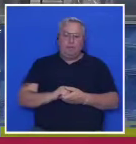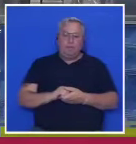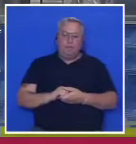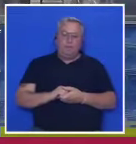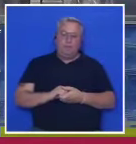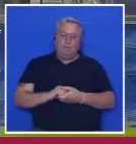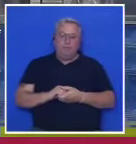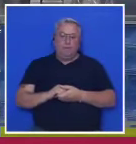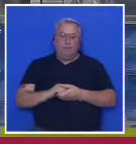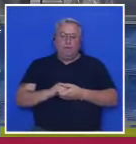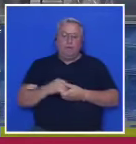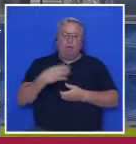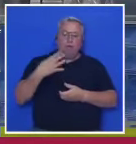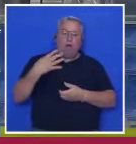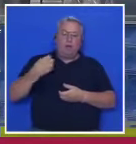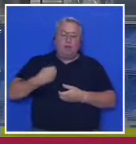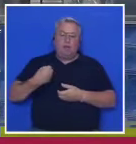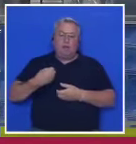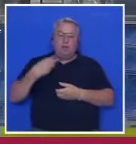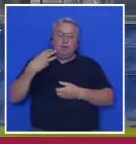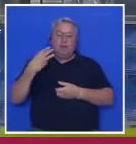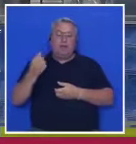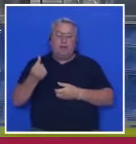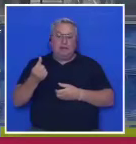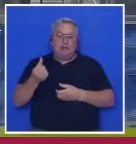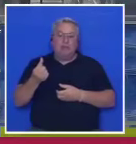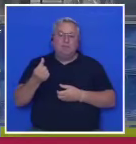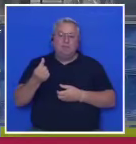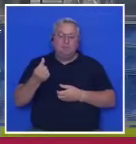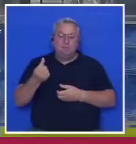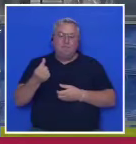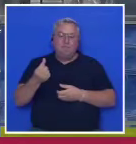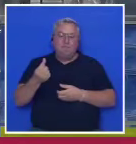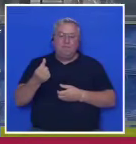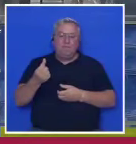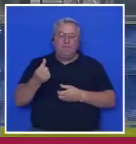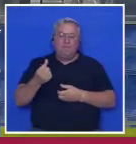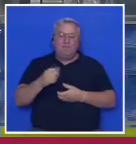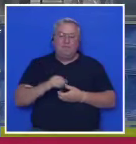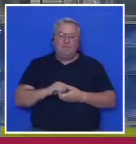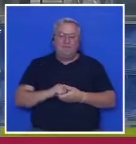Quarta bola, bola rosa número 36.